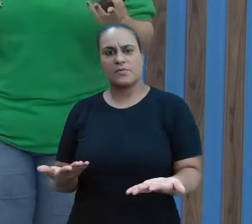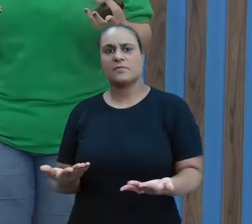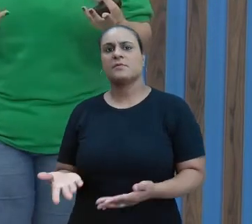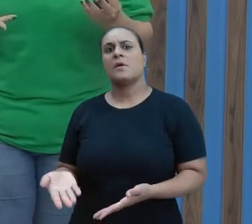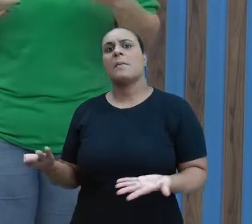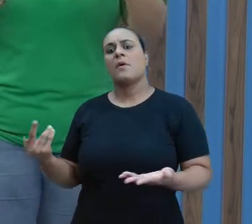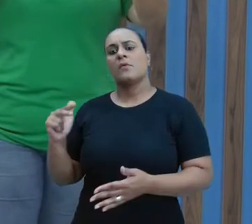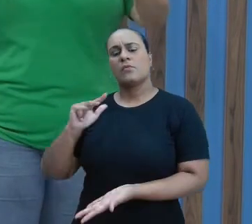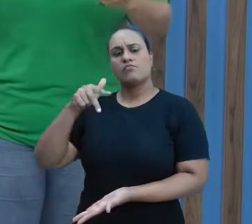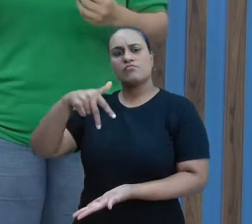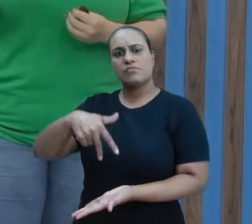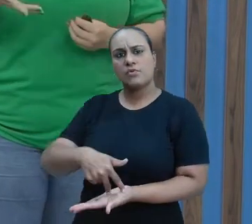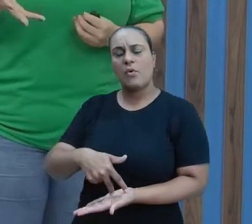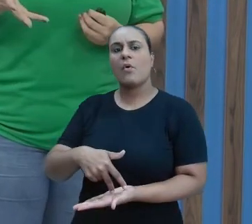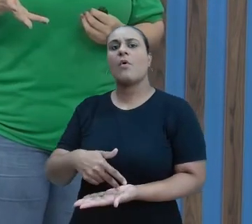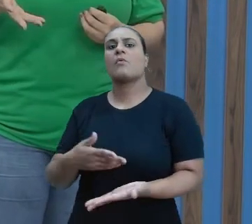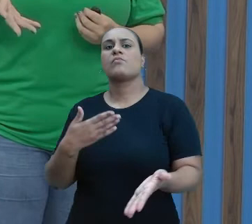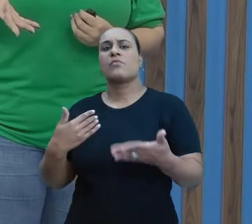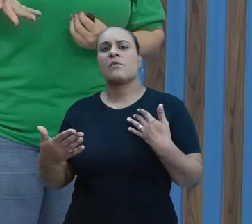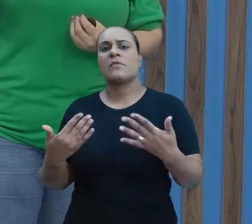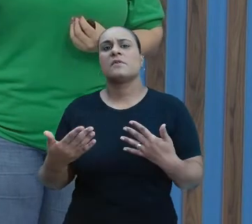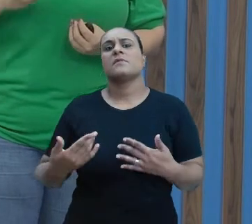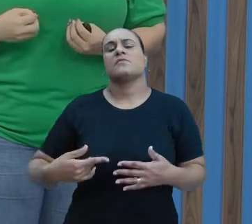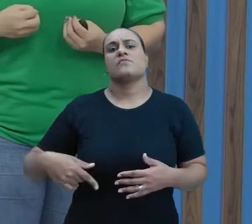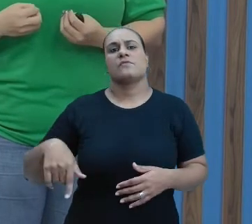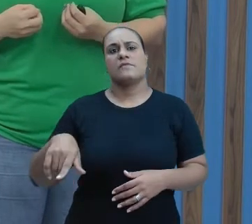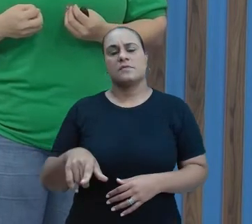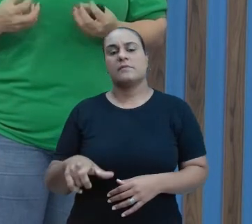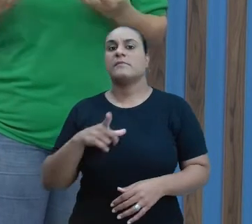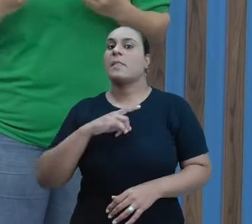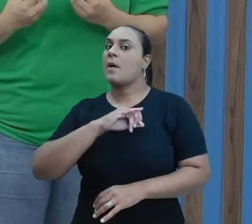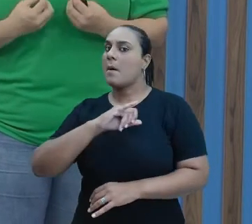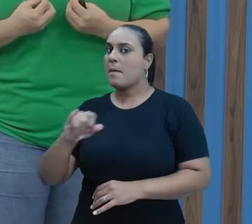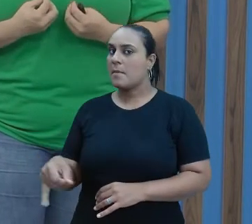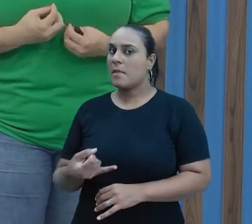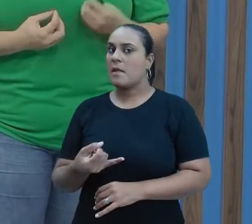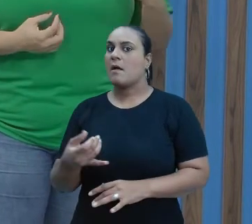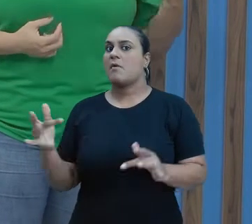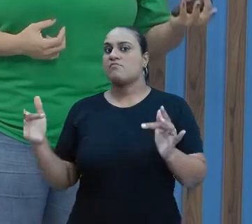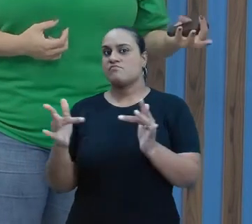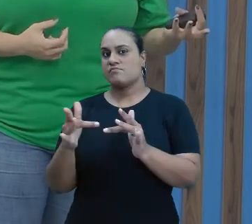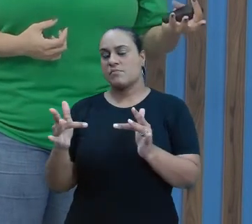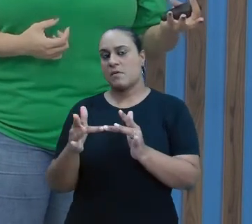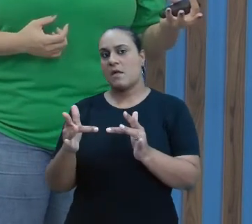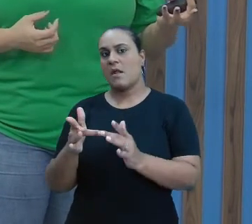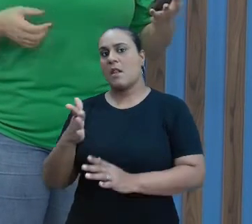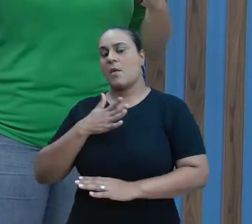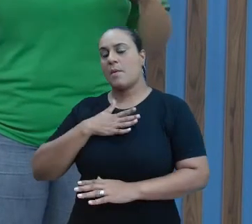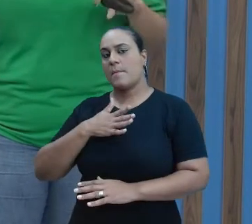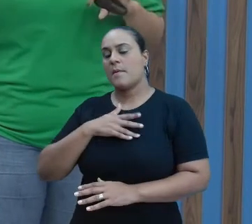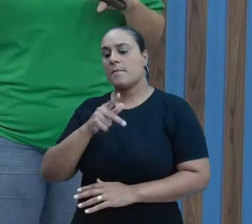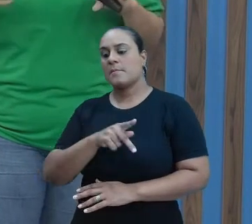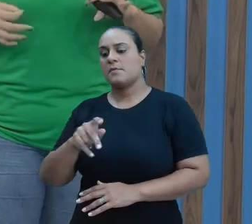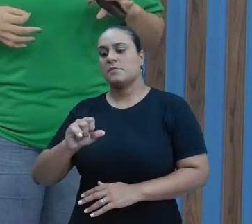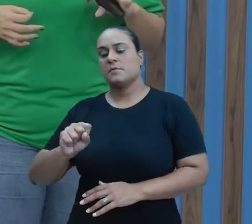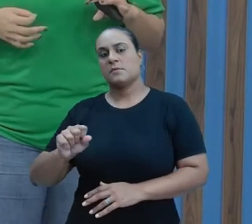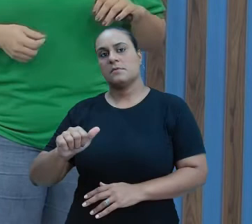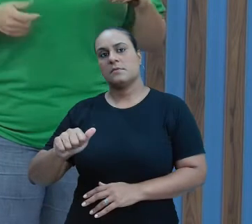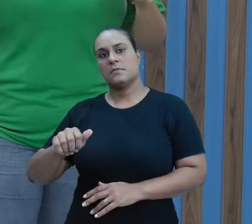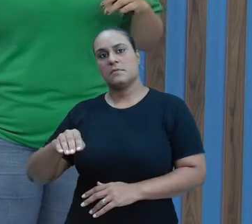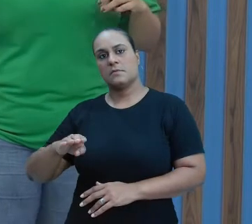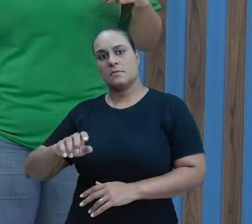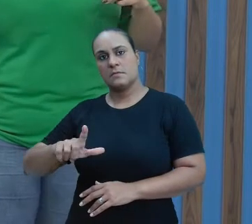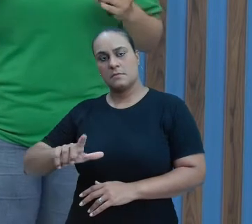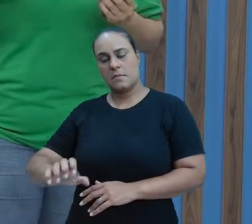aqui agora, podendo conversar com você, e você tem essa oportunidade de entrar em contato comigo, com a professora Isabel aqui ao vivo na aula.